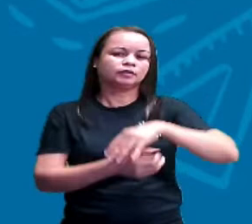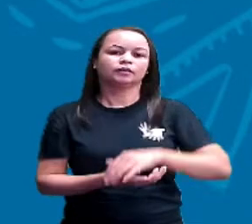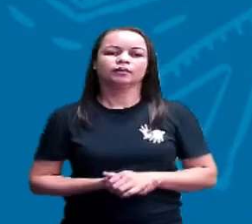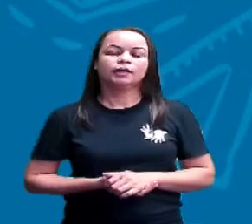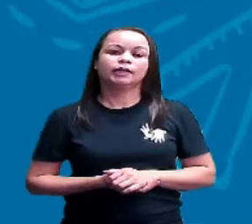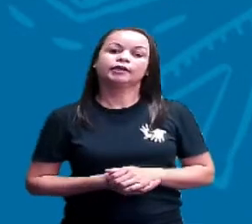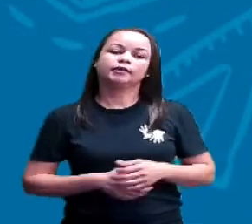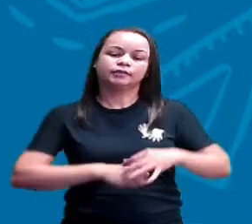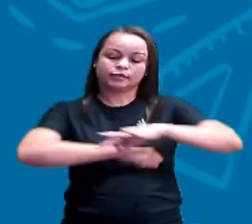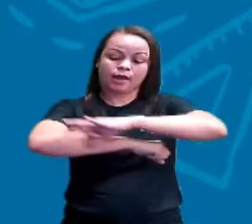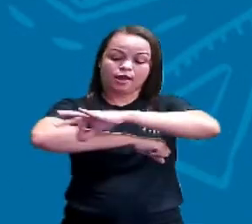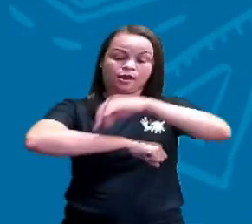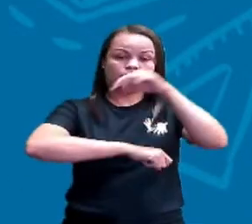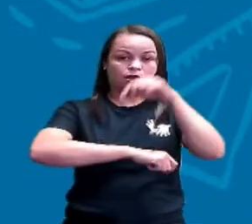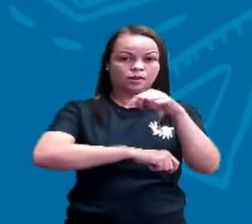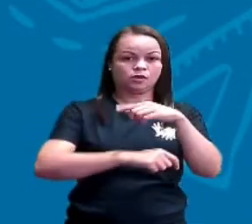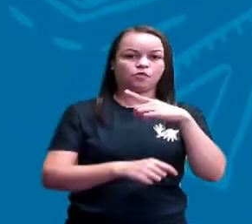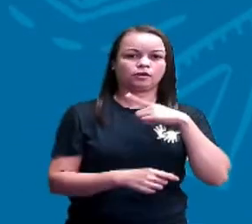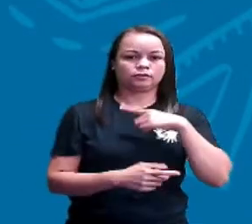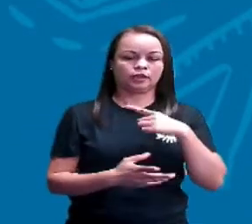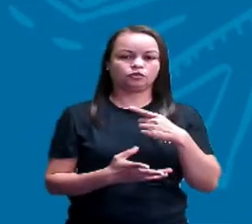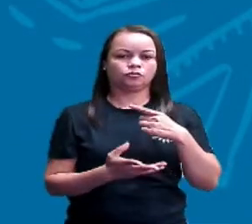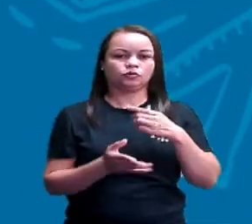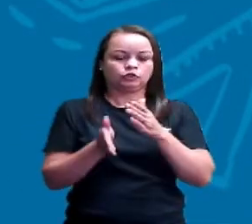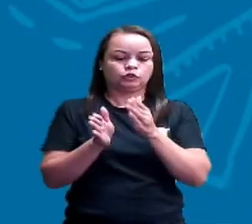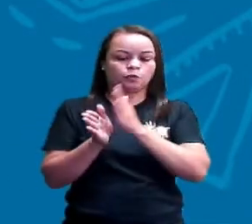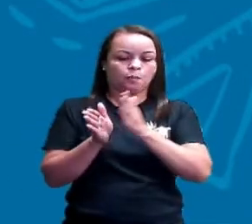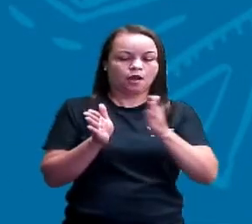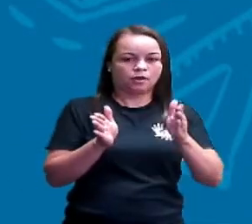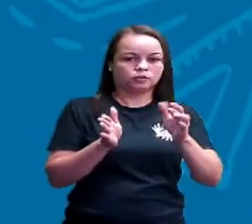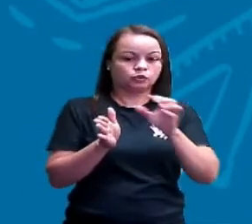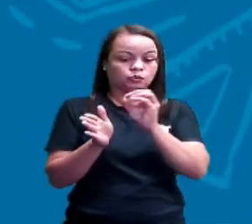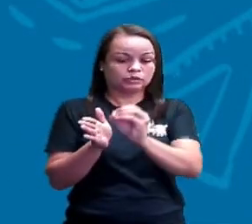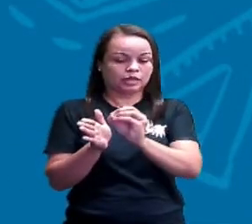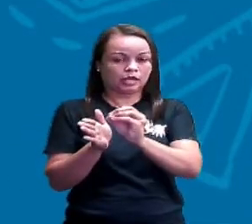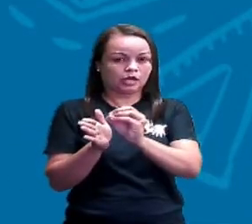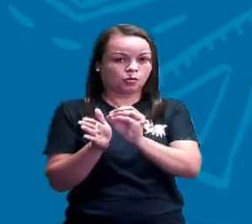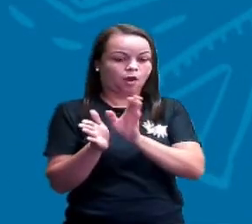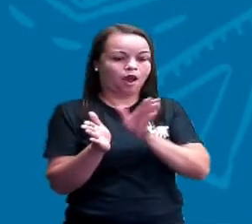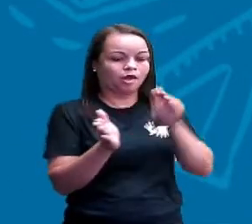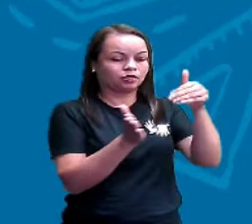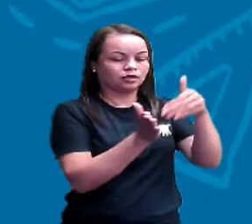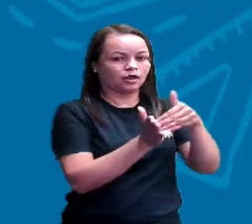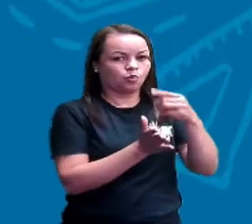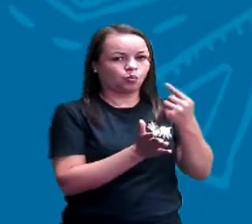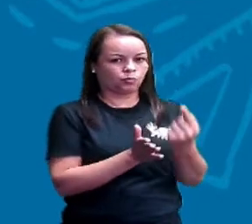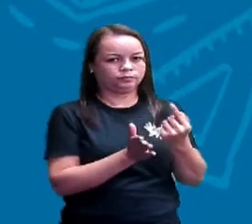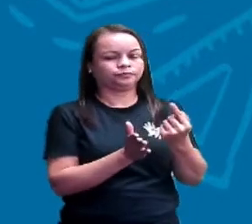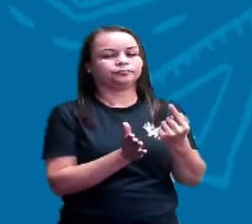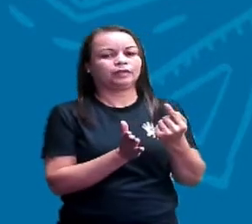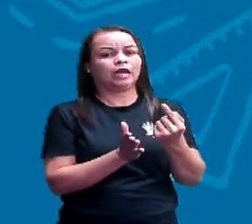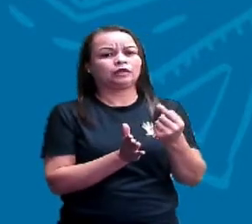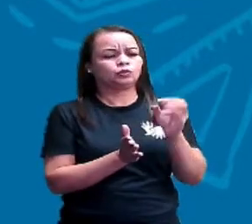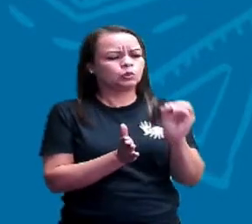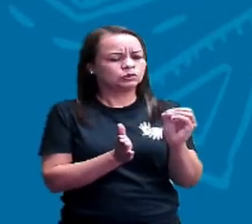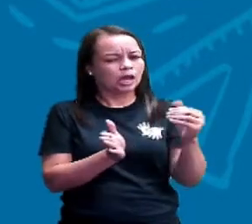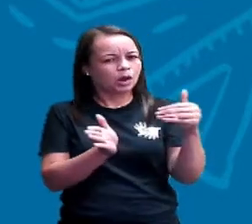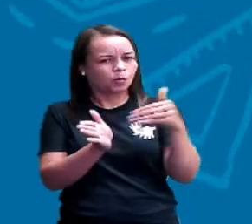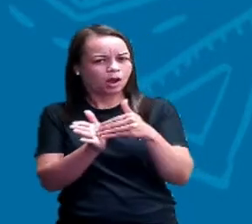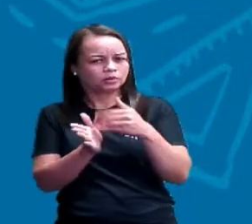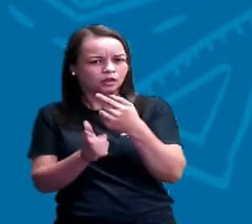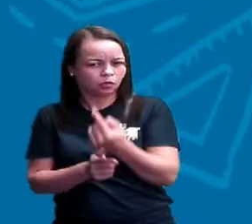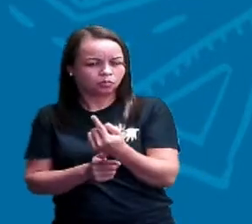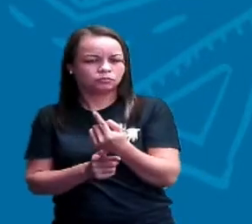um espaço do 0 até chegar no 1. Esse espaço do 0